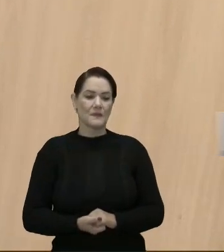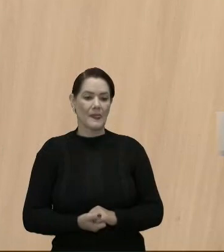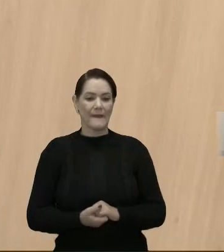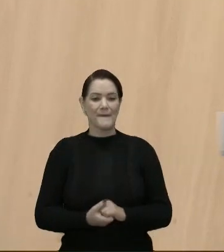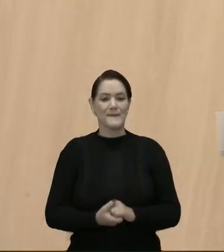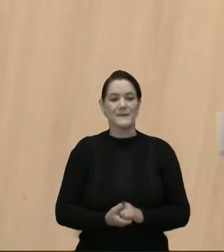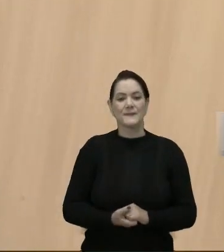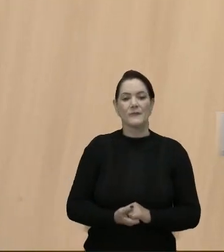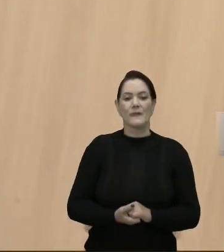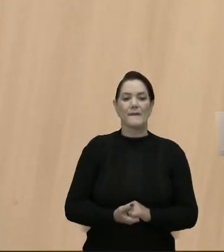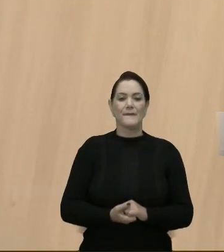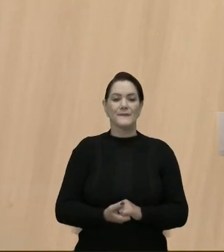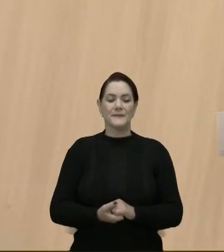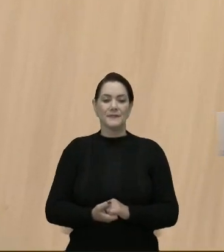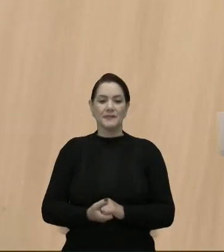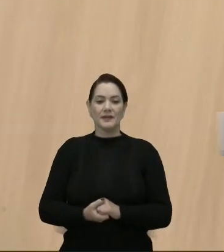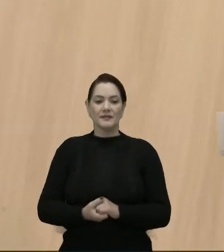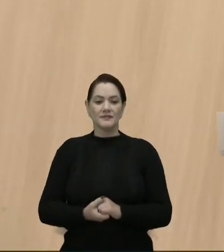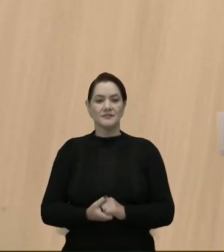Boa